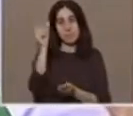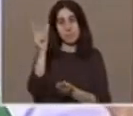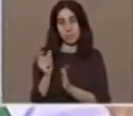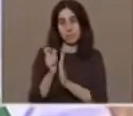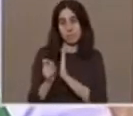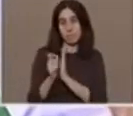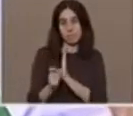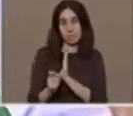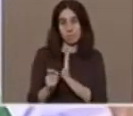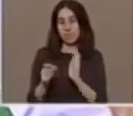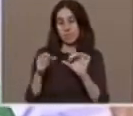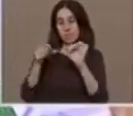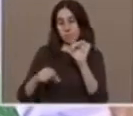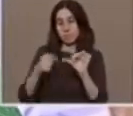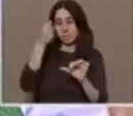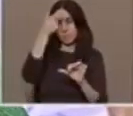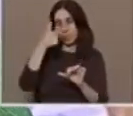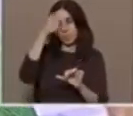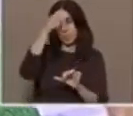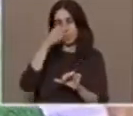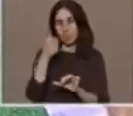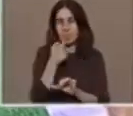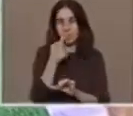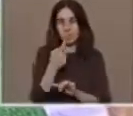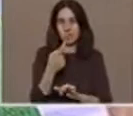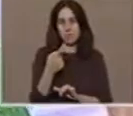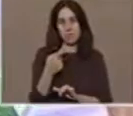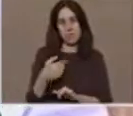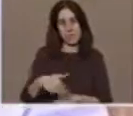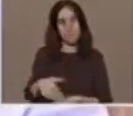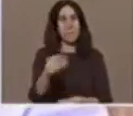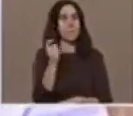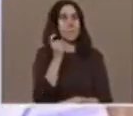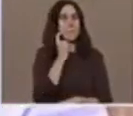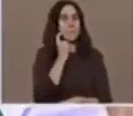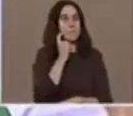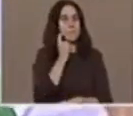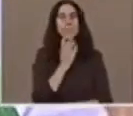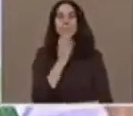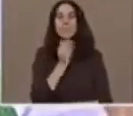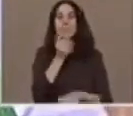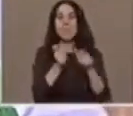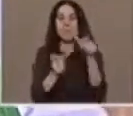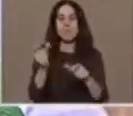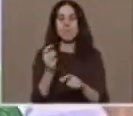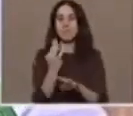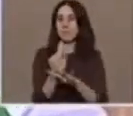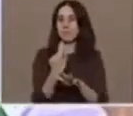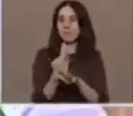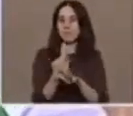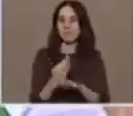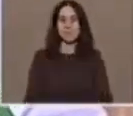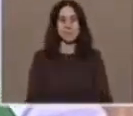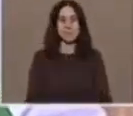diz-nos, no início da narrativa deste domingo, que estava próxima a Páscoa, a festa dos judeus.